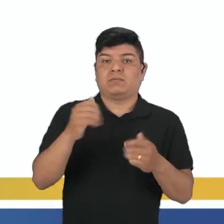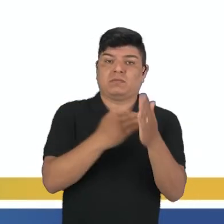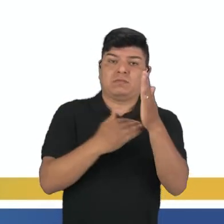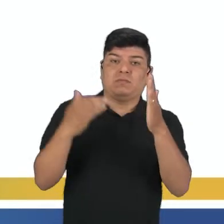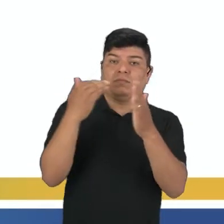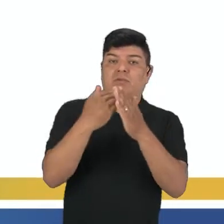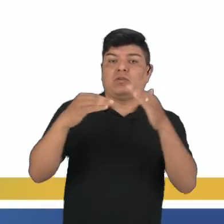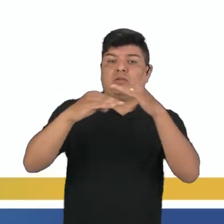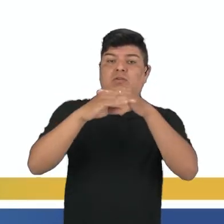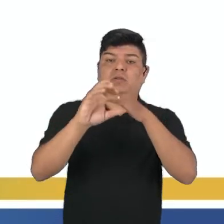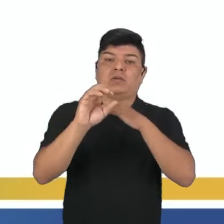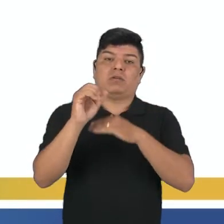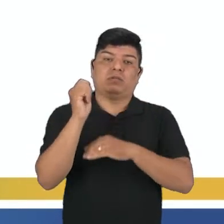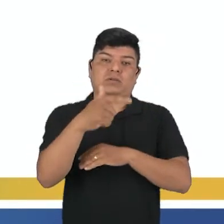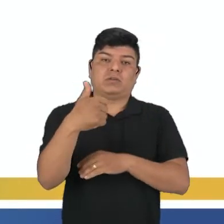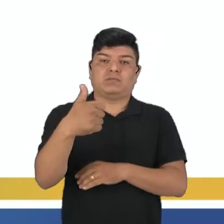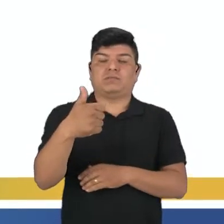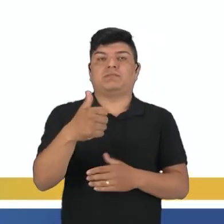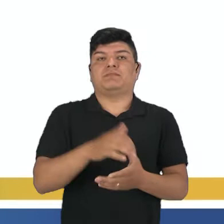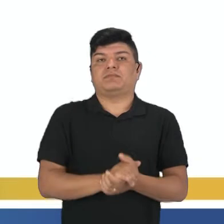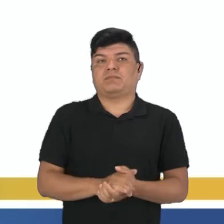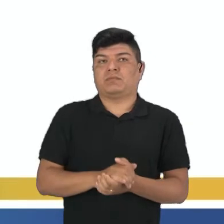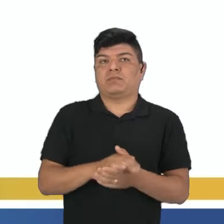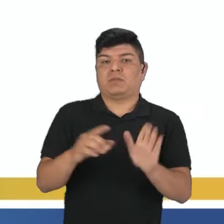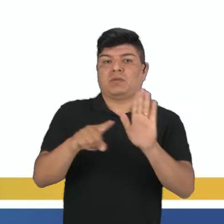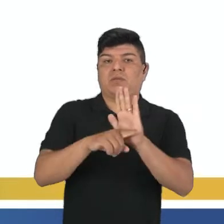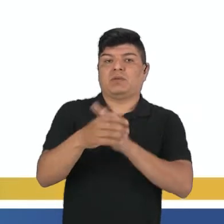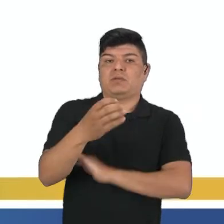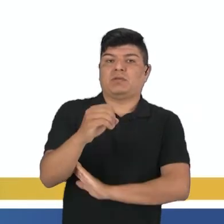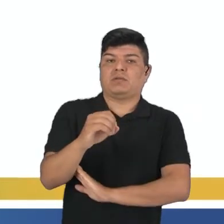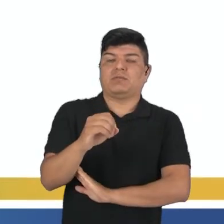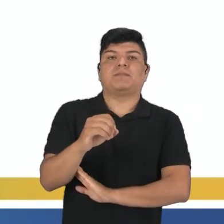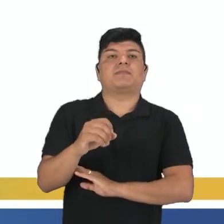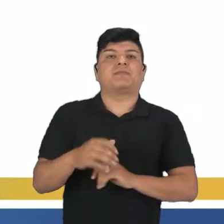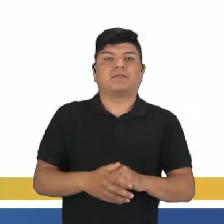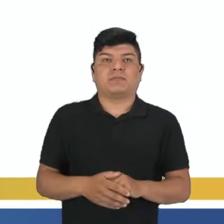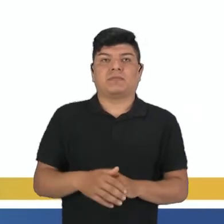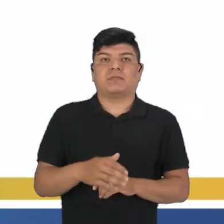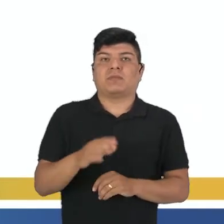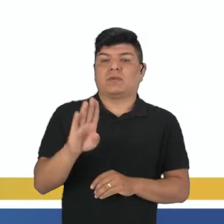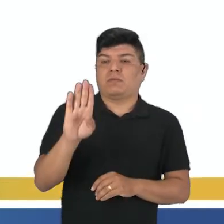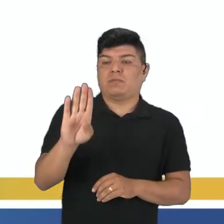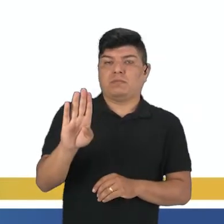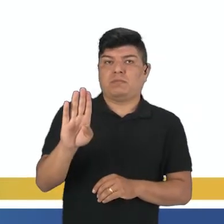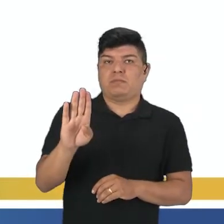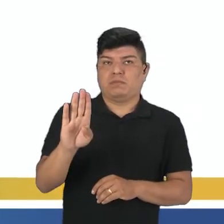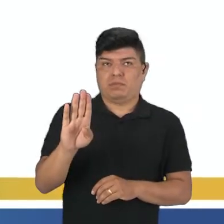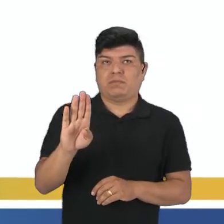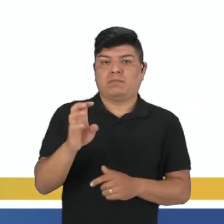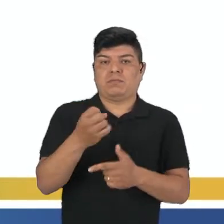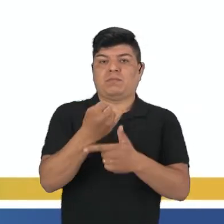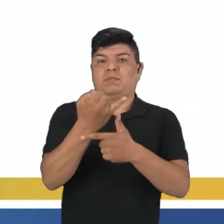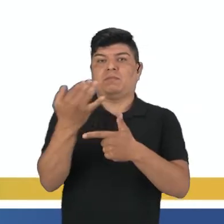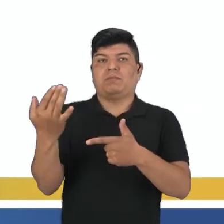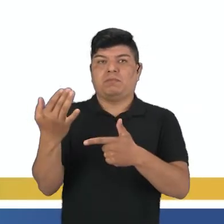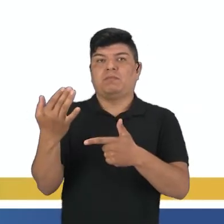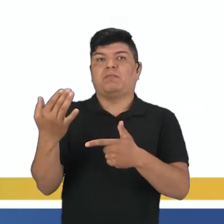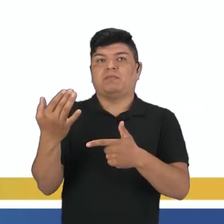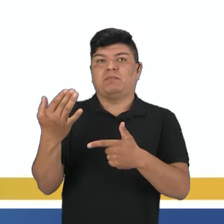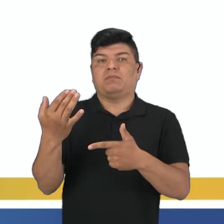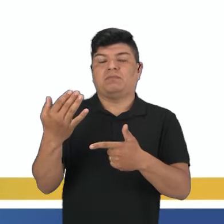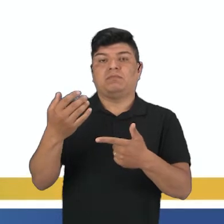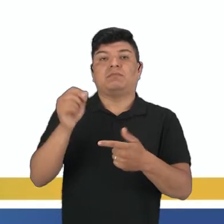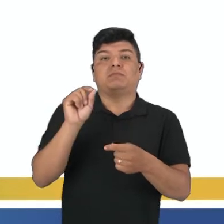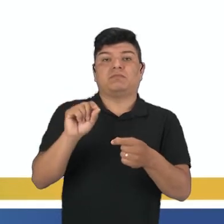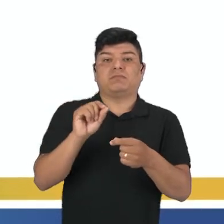que 1 e menor do que 10. O númerozinho B, ele é o expoente da potência de base 10.